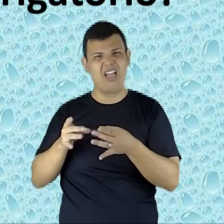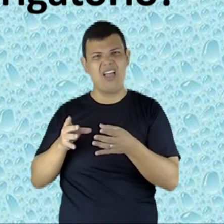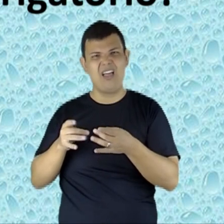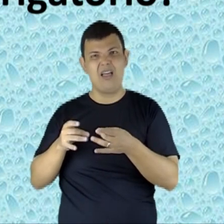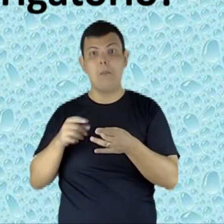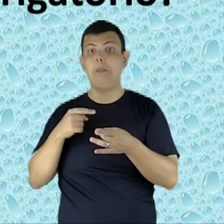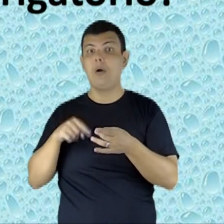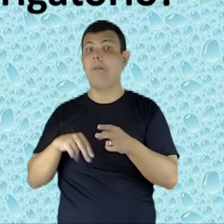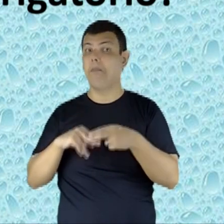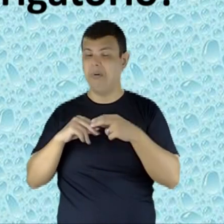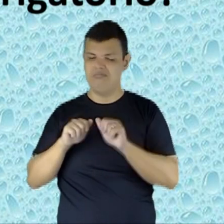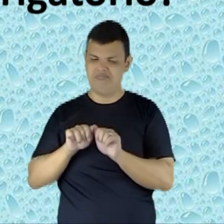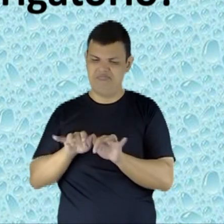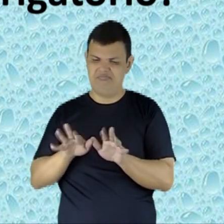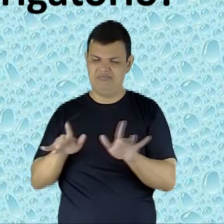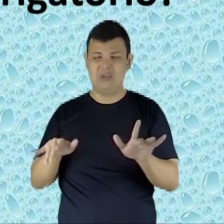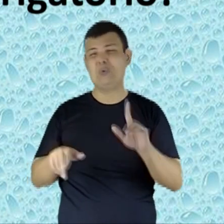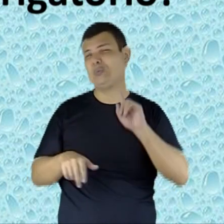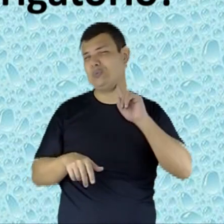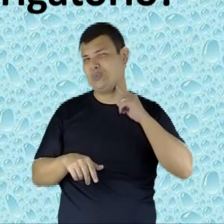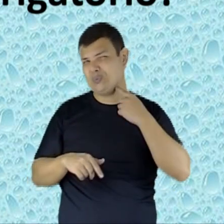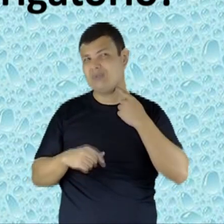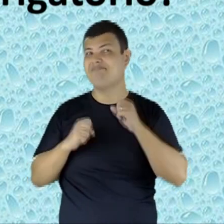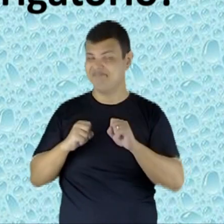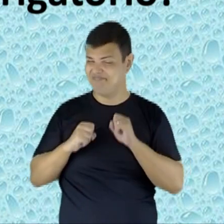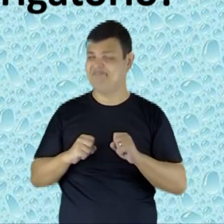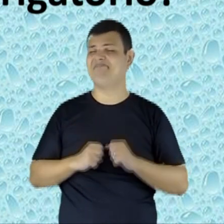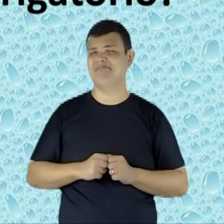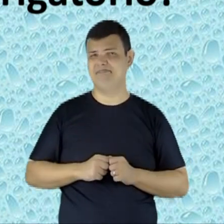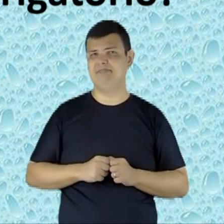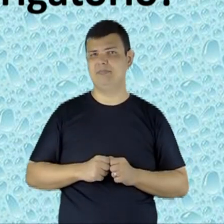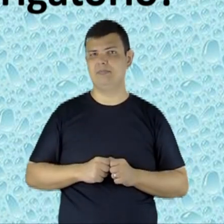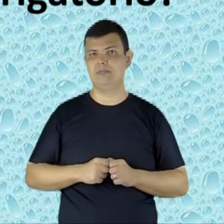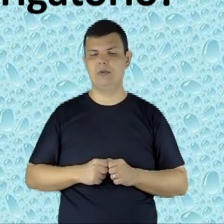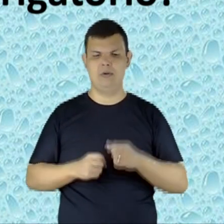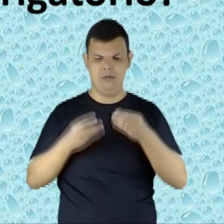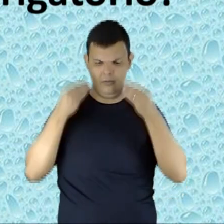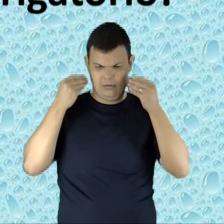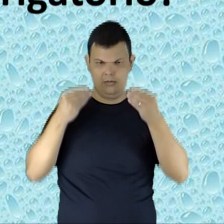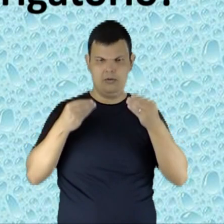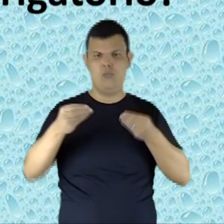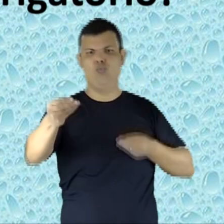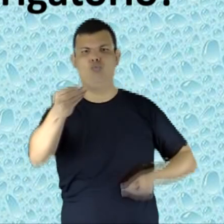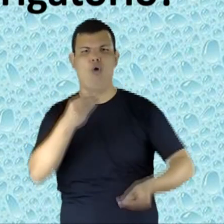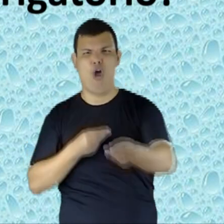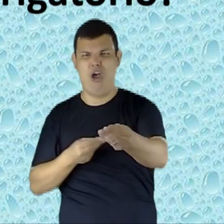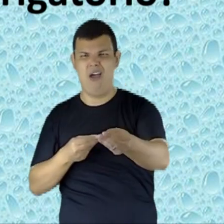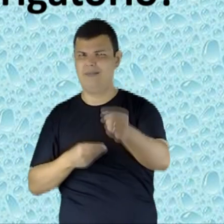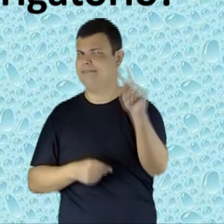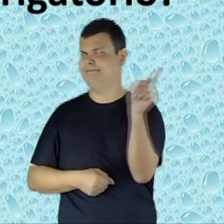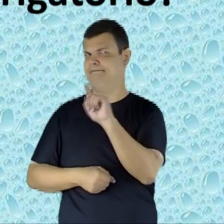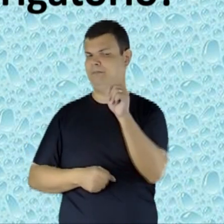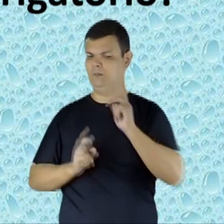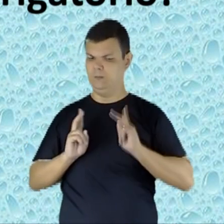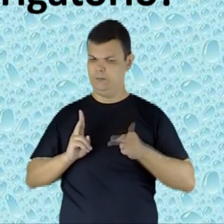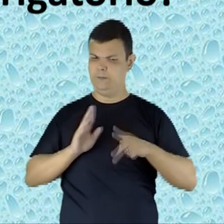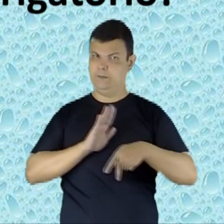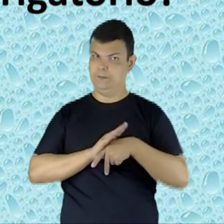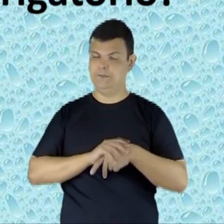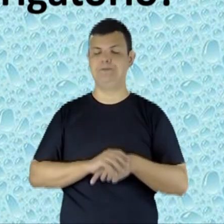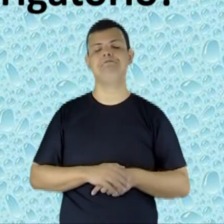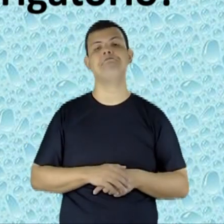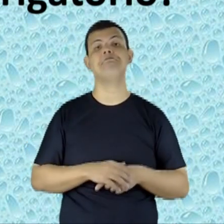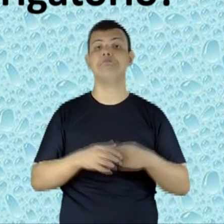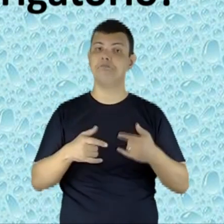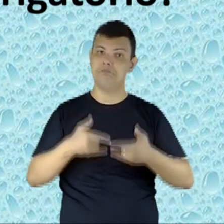umidade pode colaborar com a contaminação do usuário. Nunca compartilhe a sua máscara e mantenha a máscara cobrindo